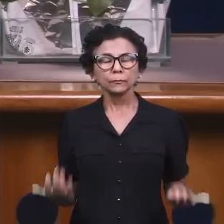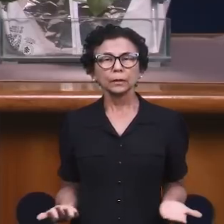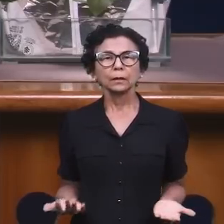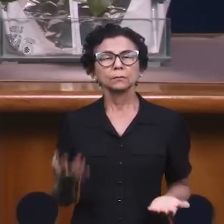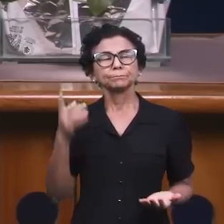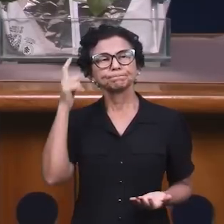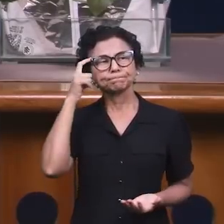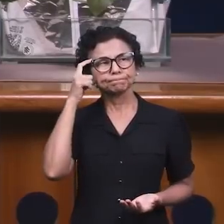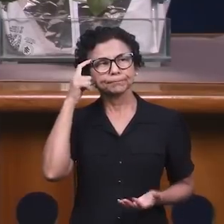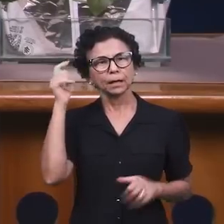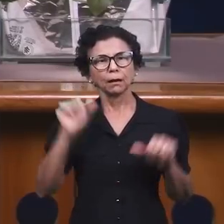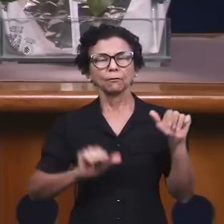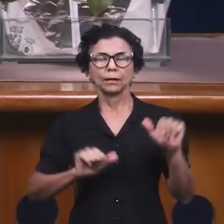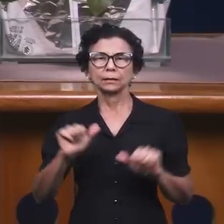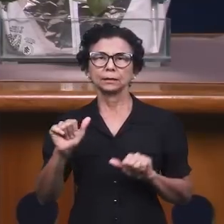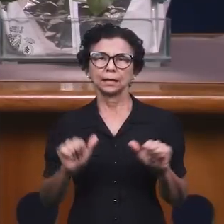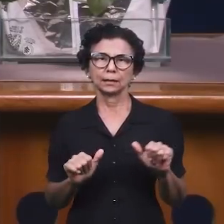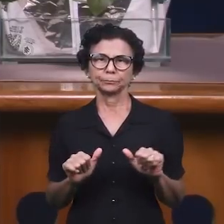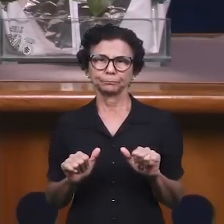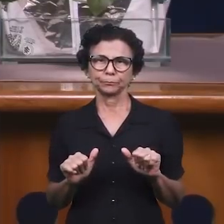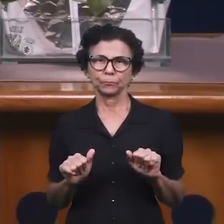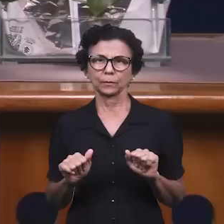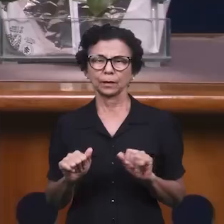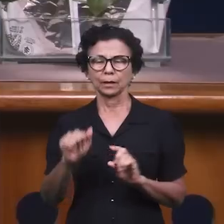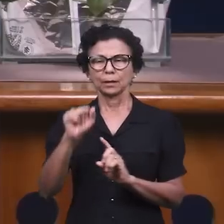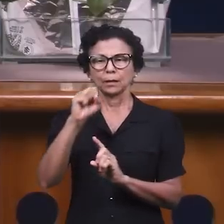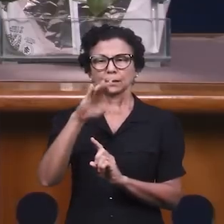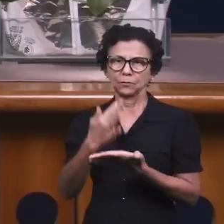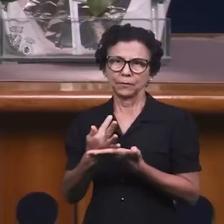essa relação entre graça e fé.